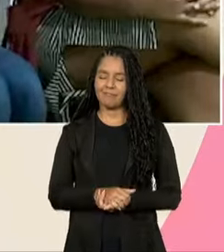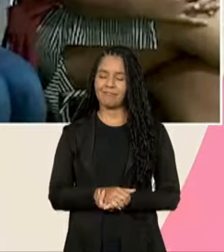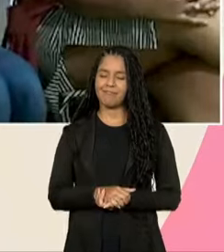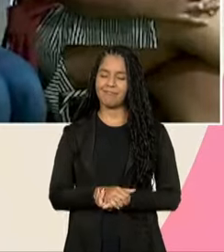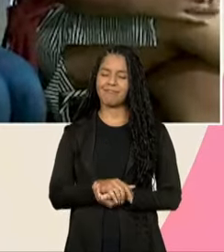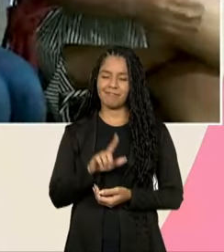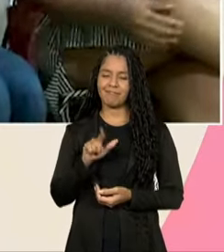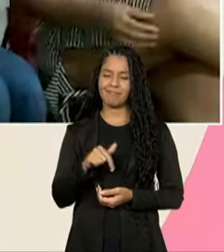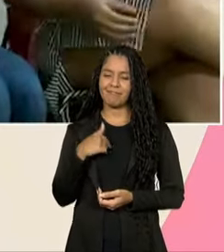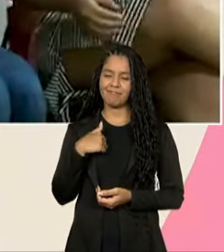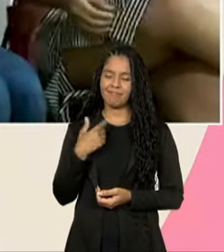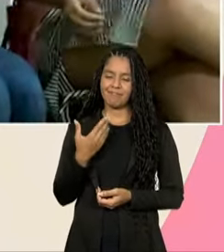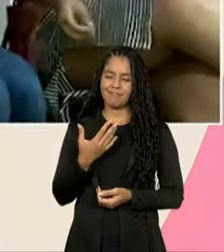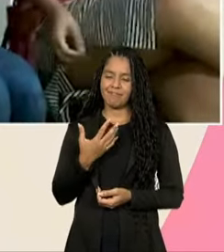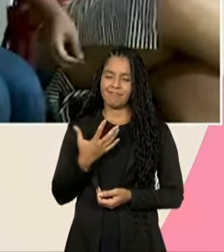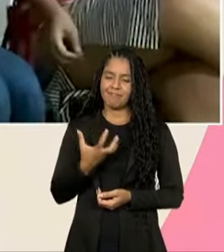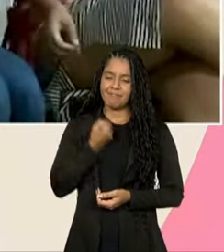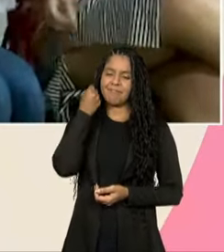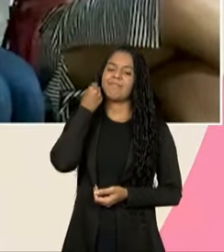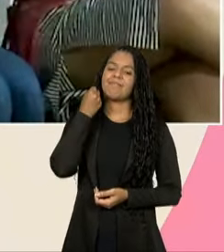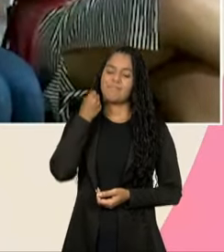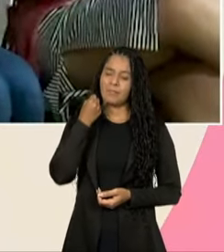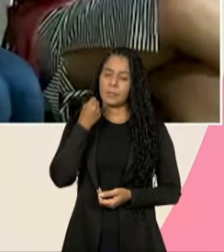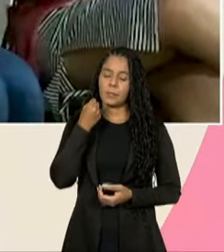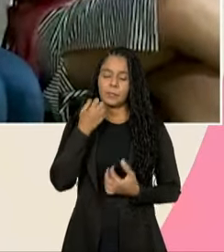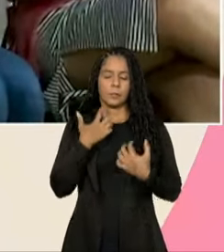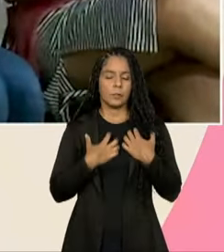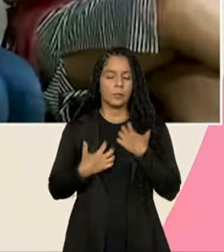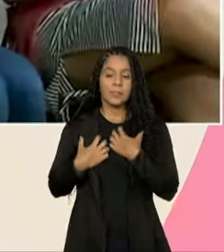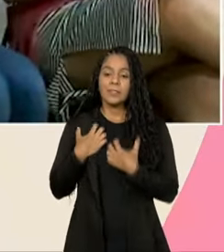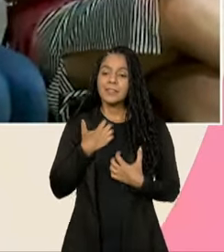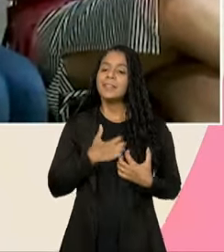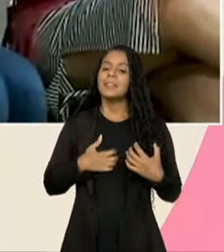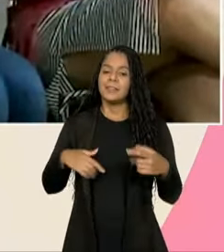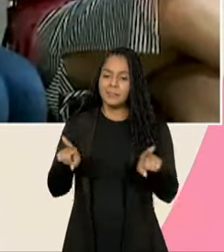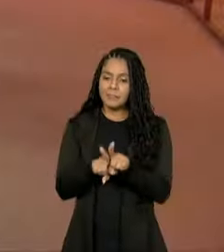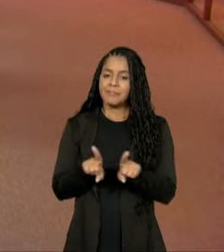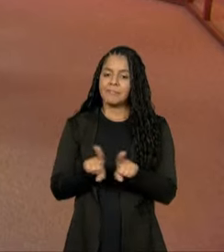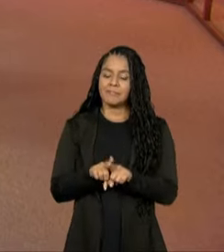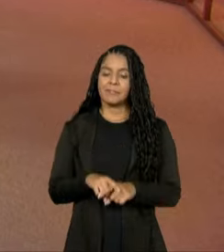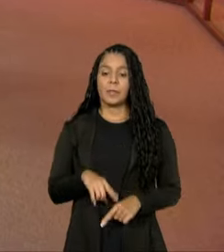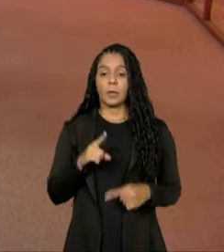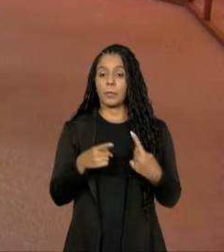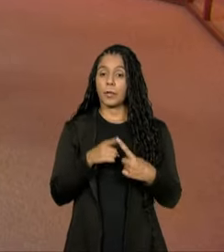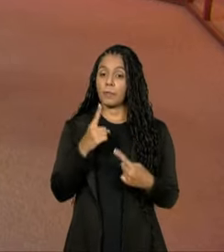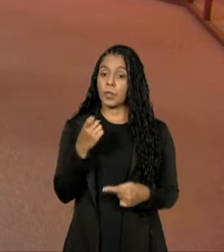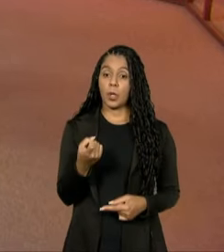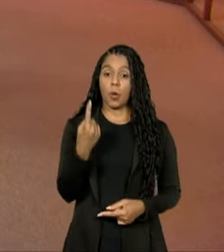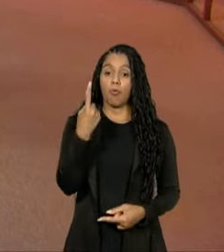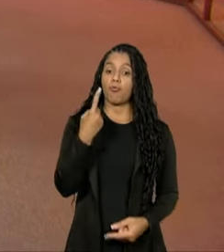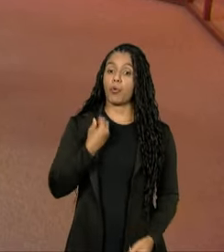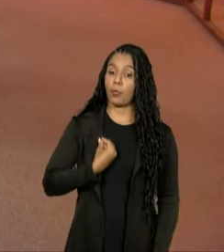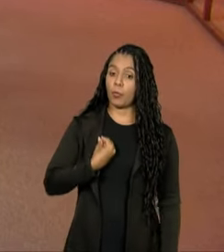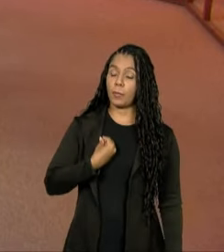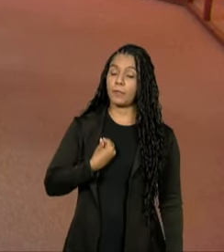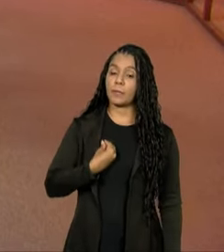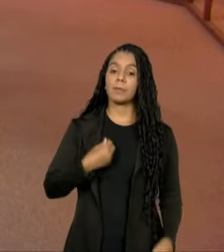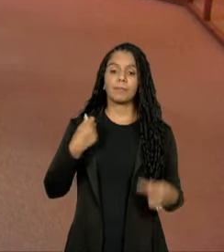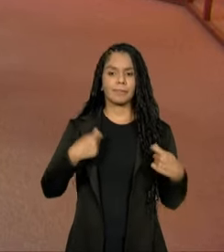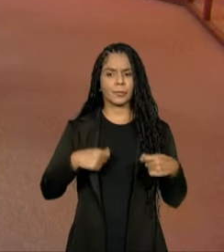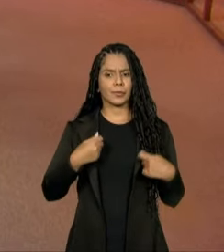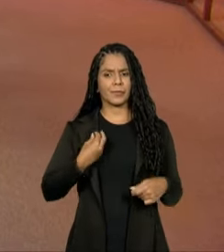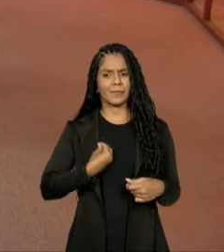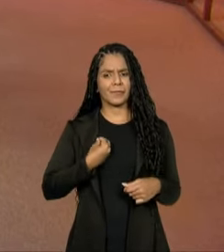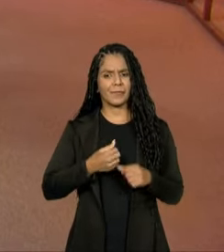é muito impactante e é sobretudo perturbador. Também. Até porque, né, Fernanda, você como única sobrevivente teve que conviver muito